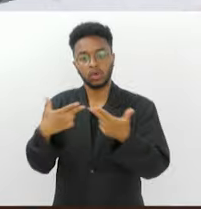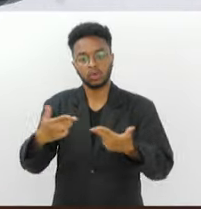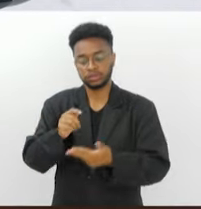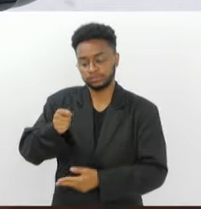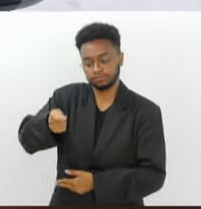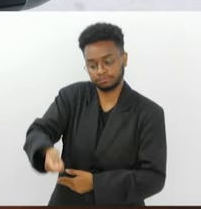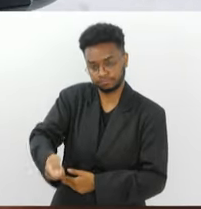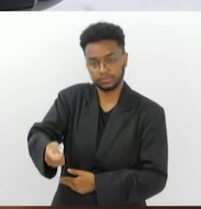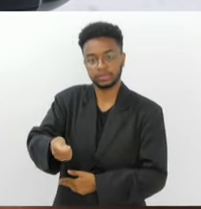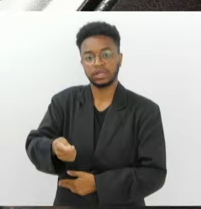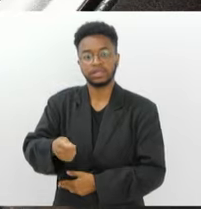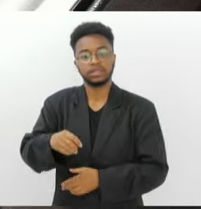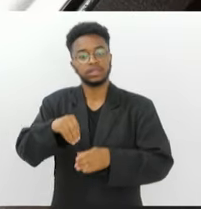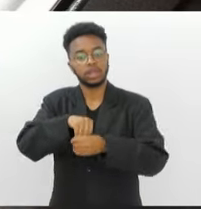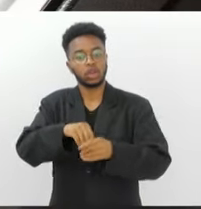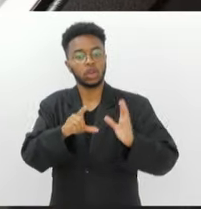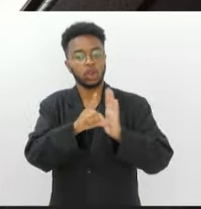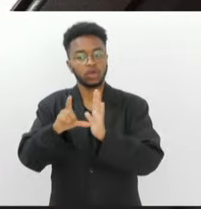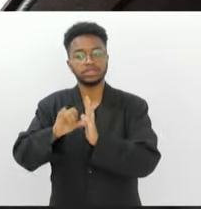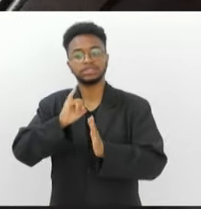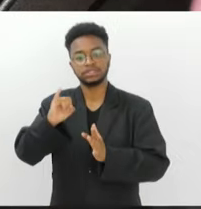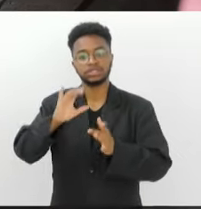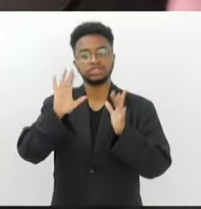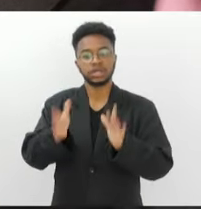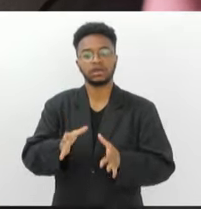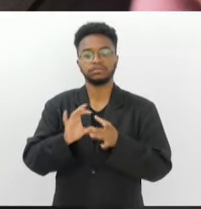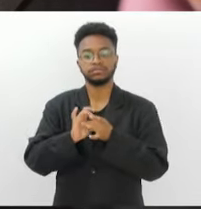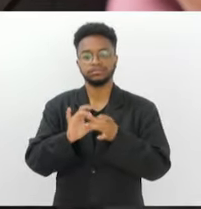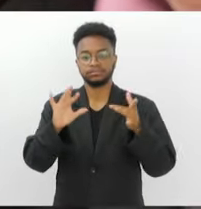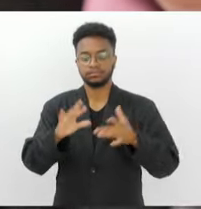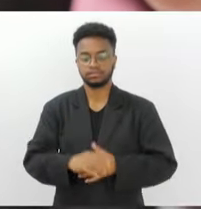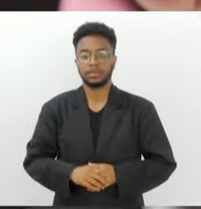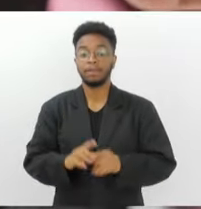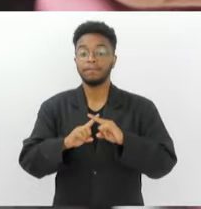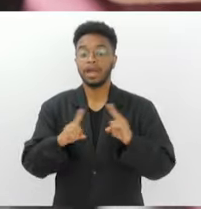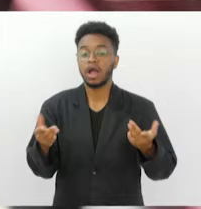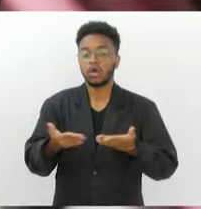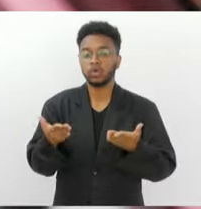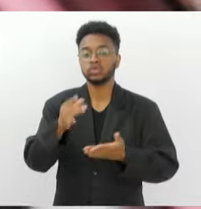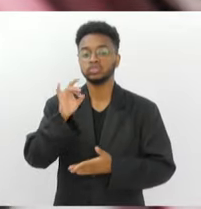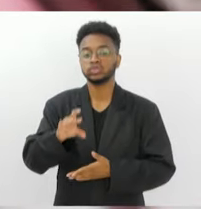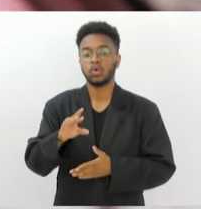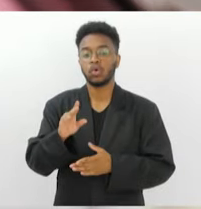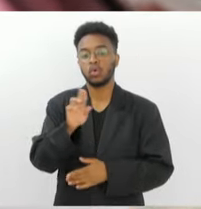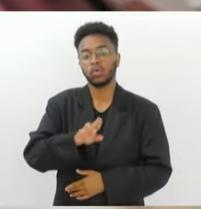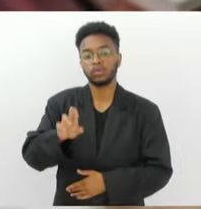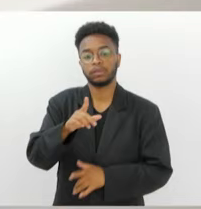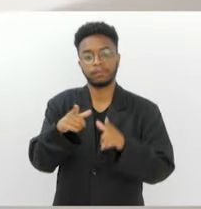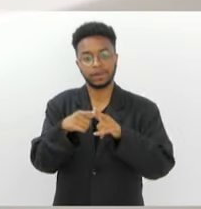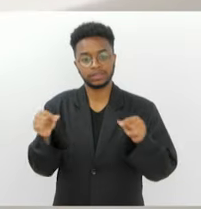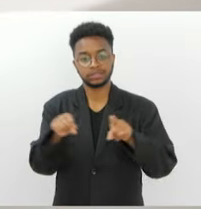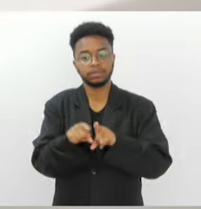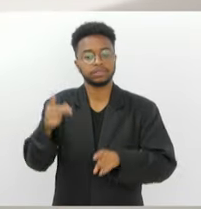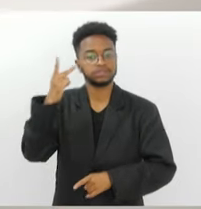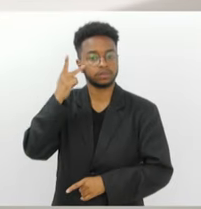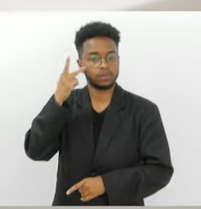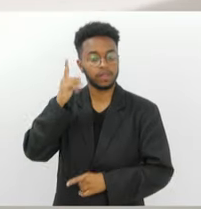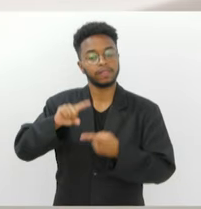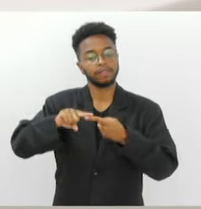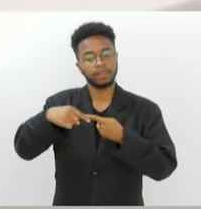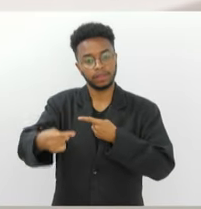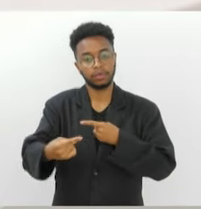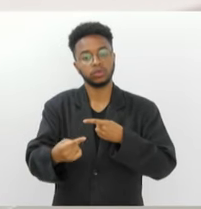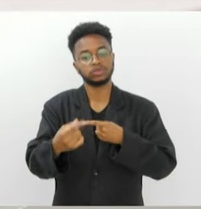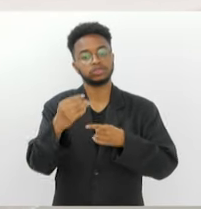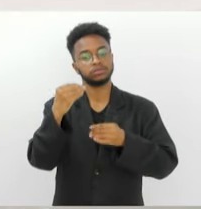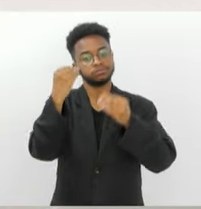maquininha em estabelecimentos que já foram habilitados. Por enquanto, o serviço está disponível em Brasília e São Paulo e será implantado em